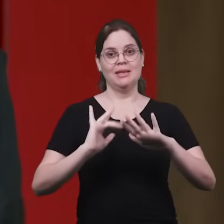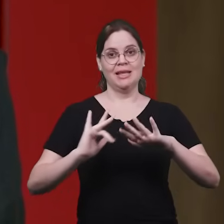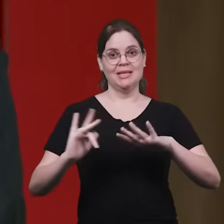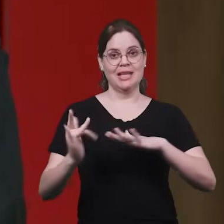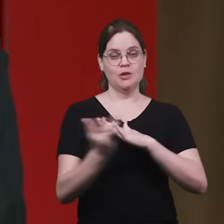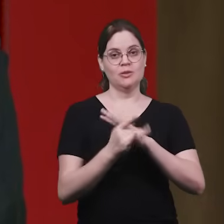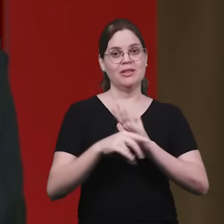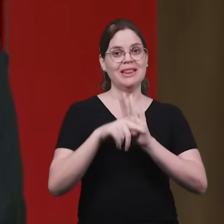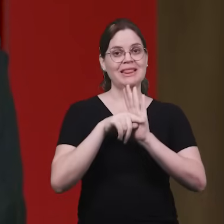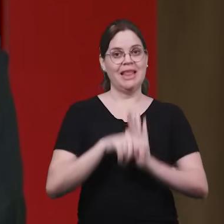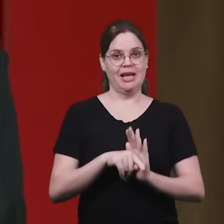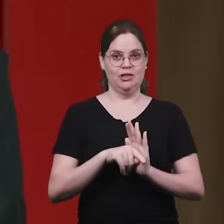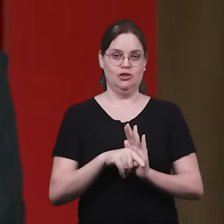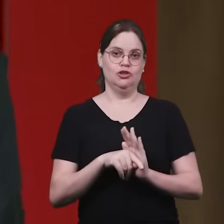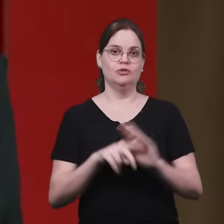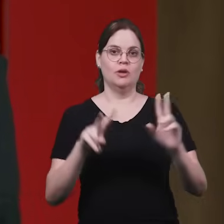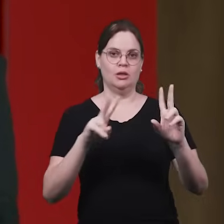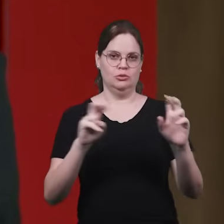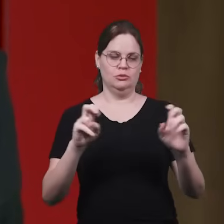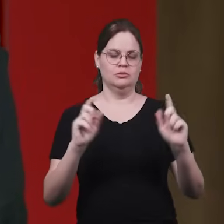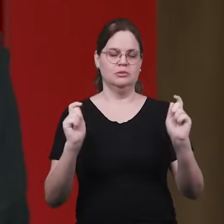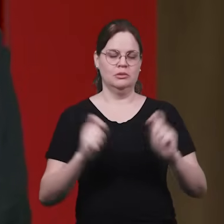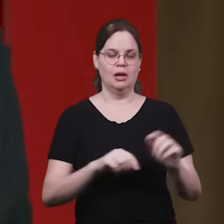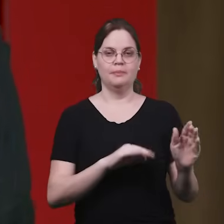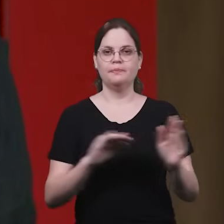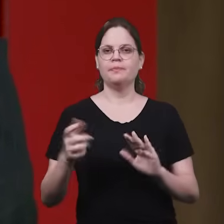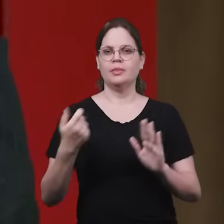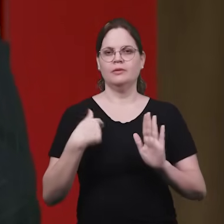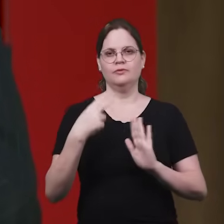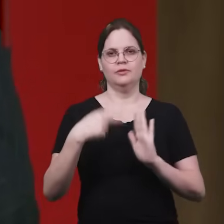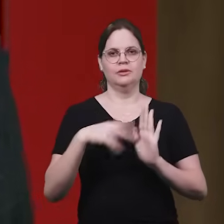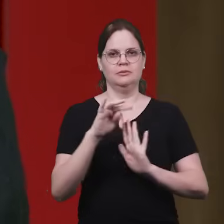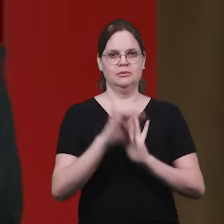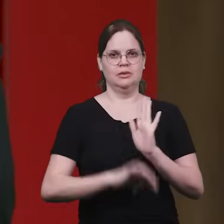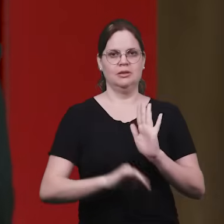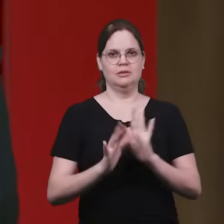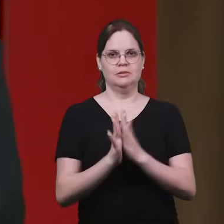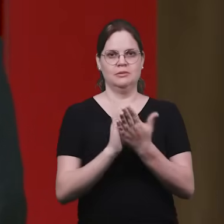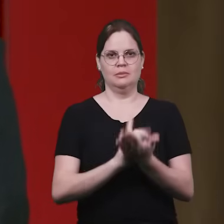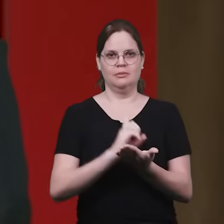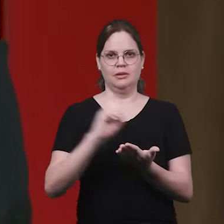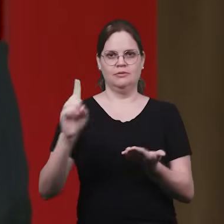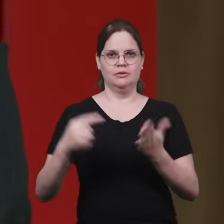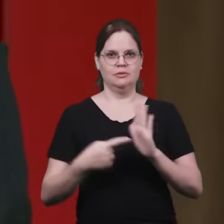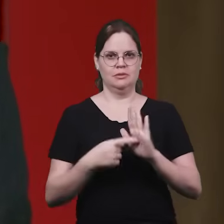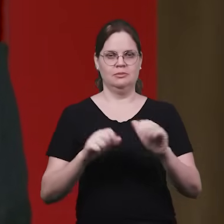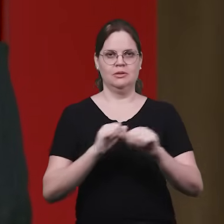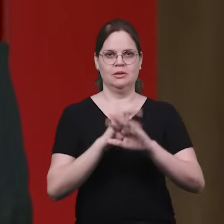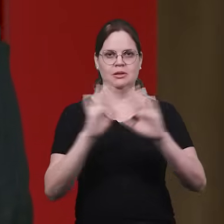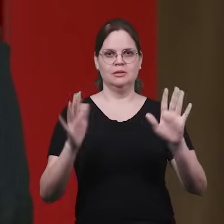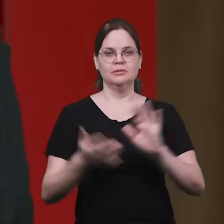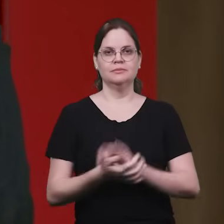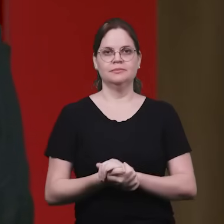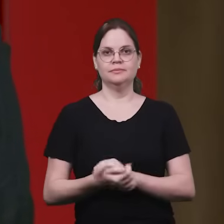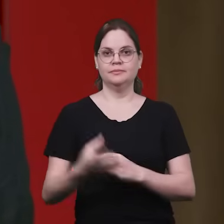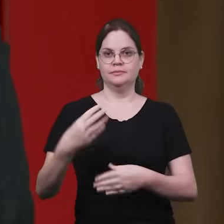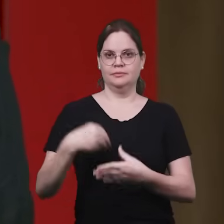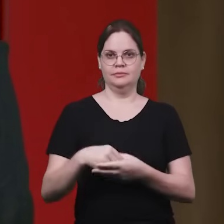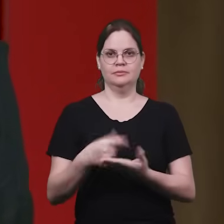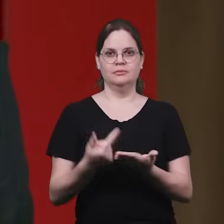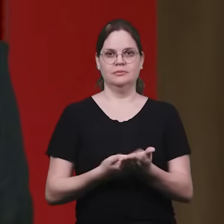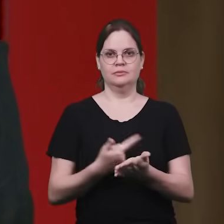negativa, neste episódio. Eu já queria deixar para você um texto bíblico que traz exatamente esse assunto. Está registrado